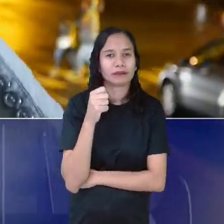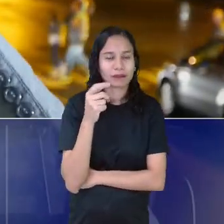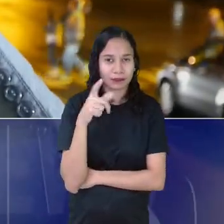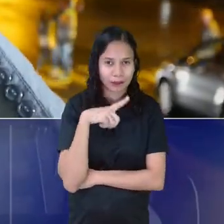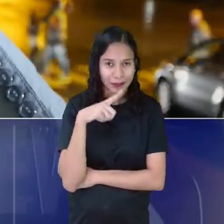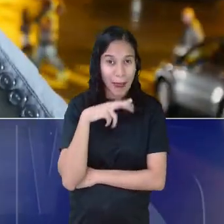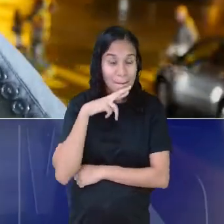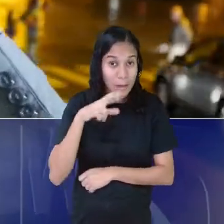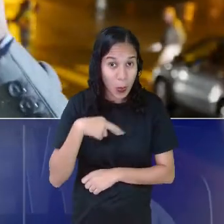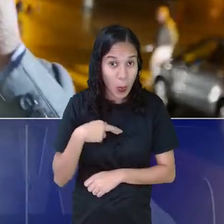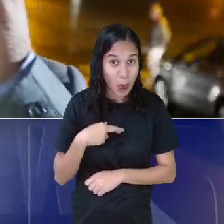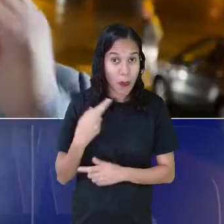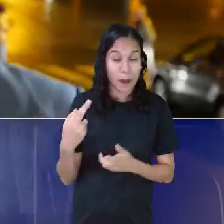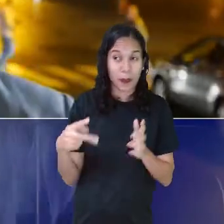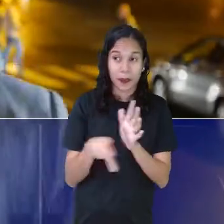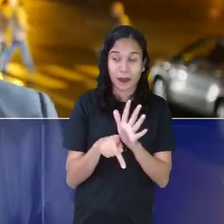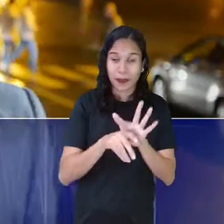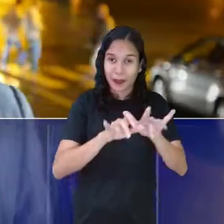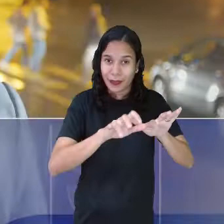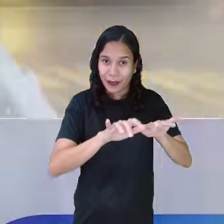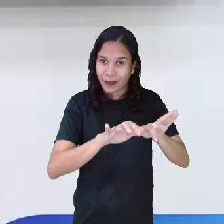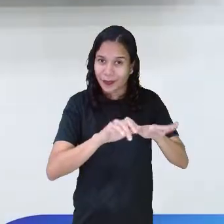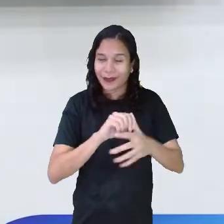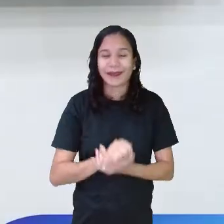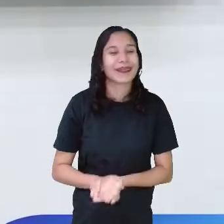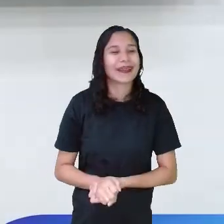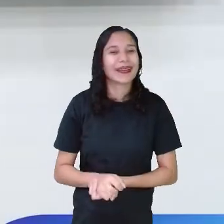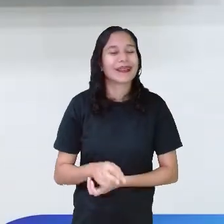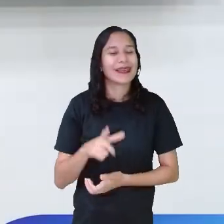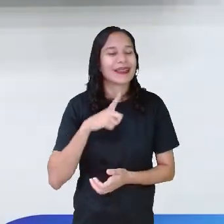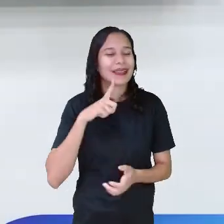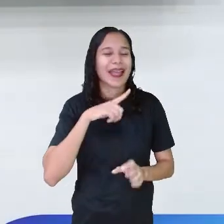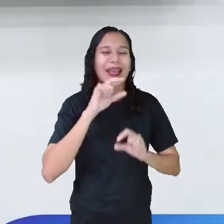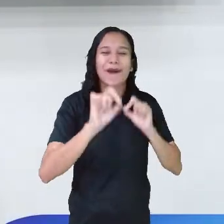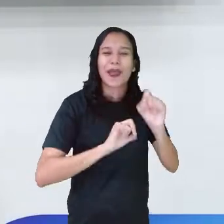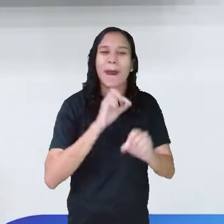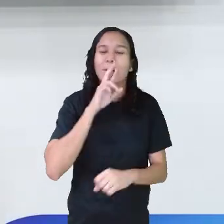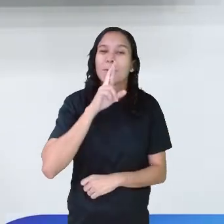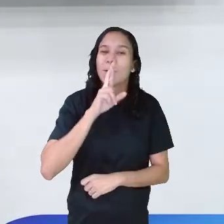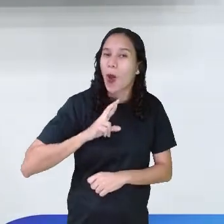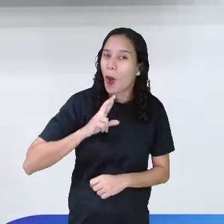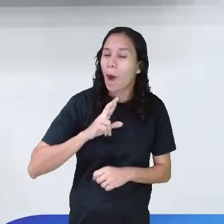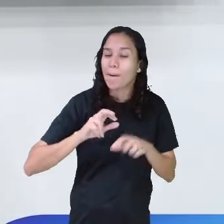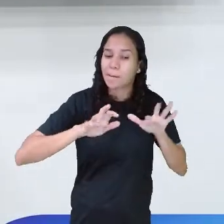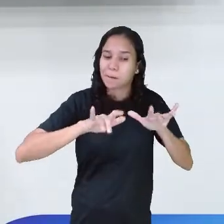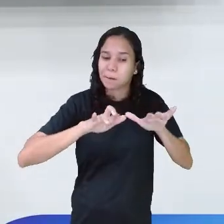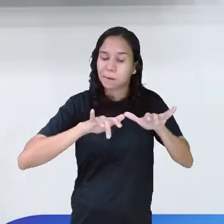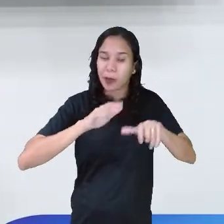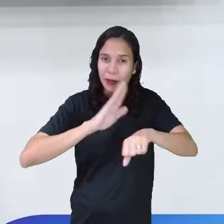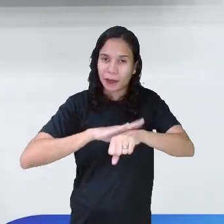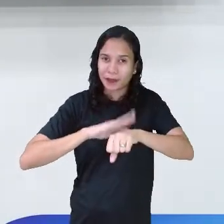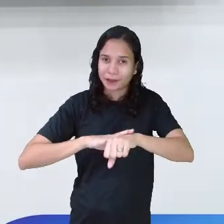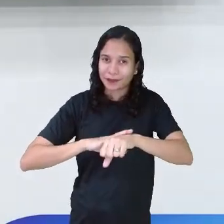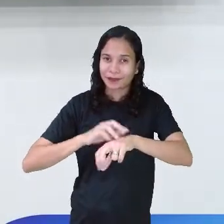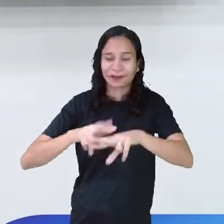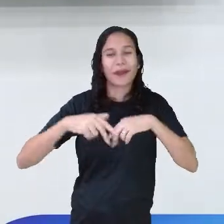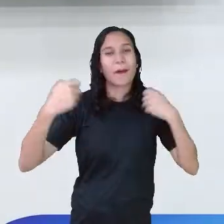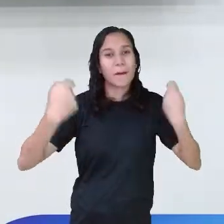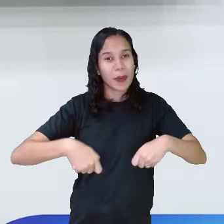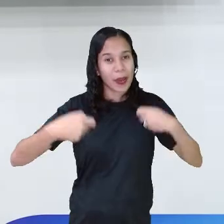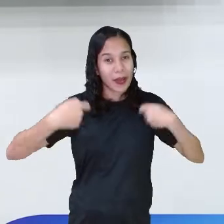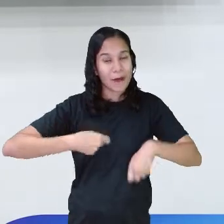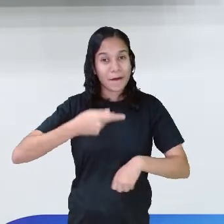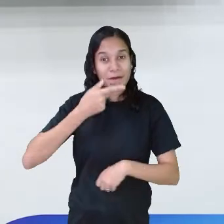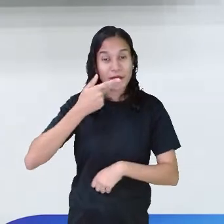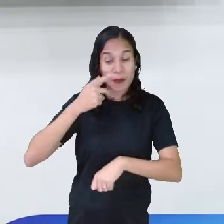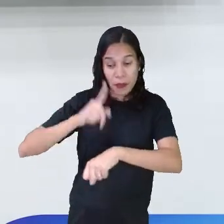chegar eu ia dando a resposta. Será que vai chegar aí a resposta para a gente em tempo hábil? Eu preciso dizer,